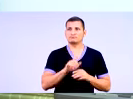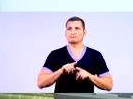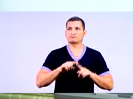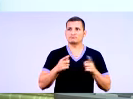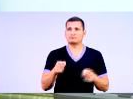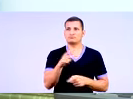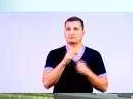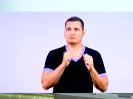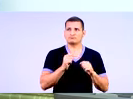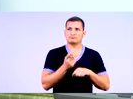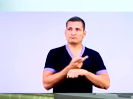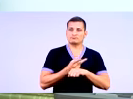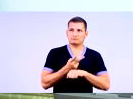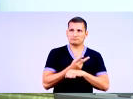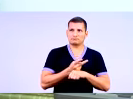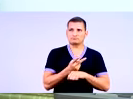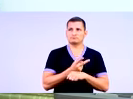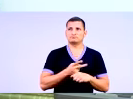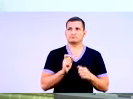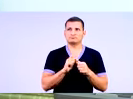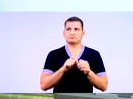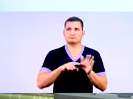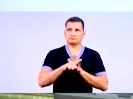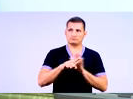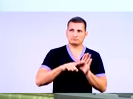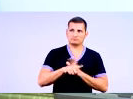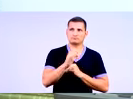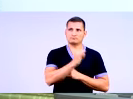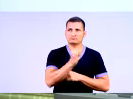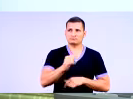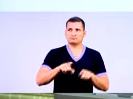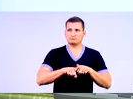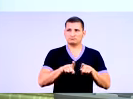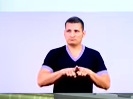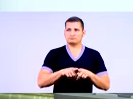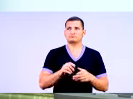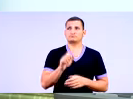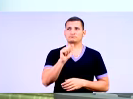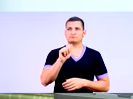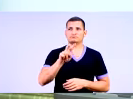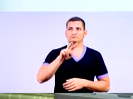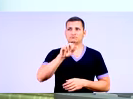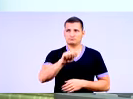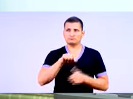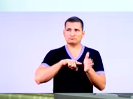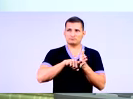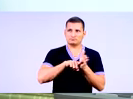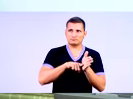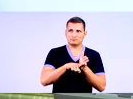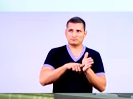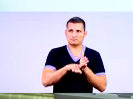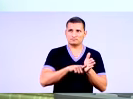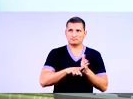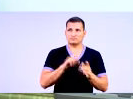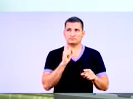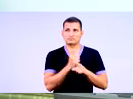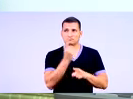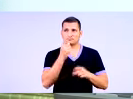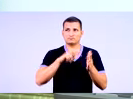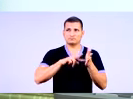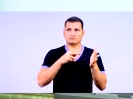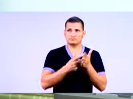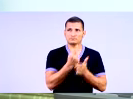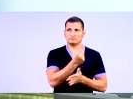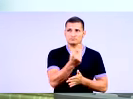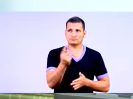estar procurando, fazendo perguntas aos tutores também no ambiente virtual, pesquisando, né, e descobrindo o significado de